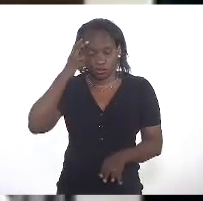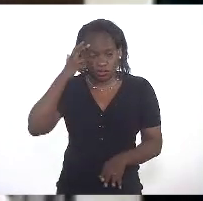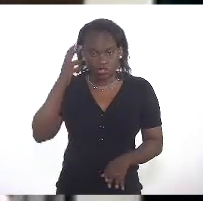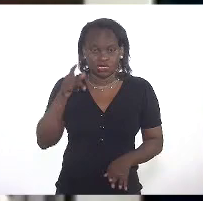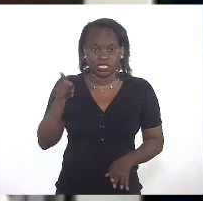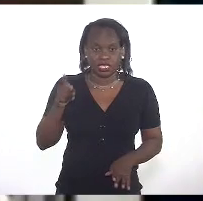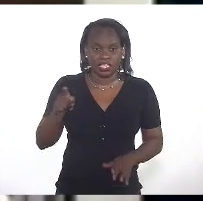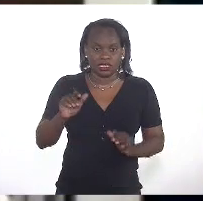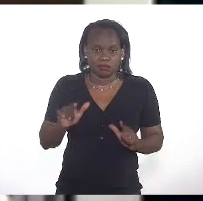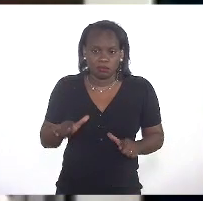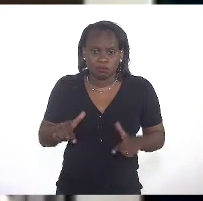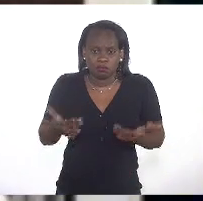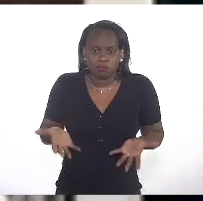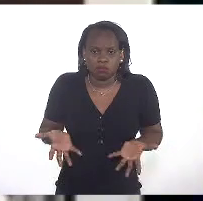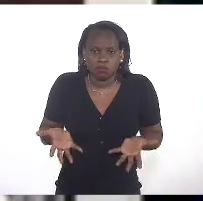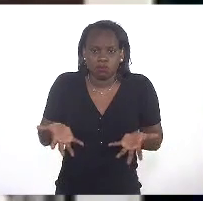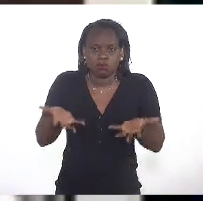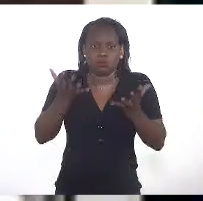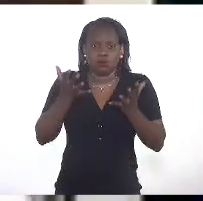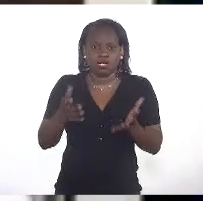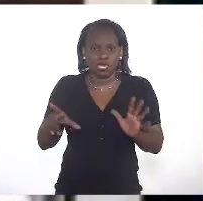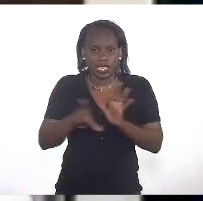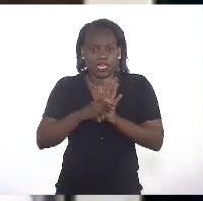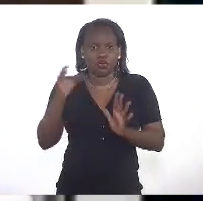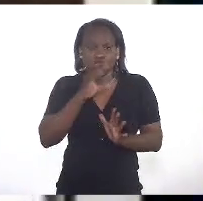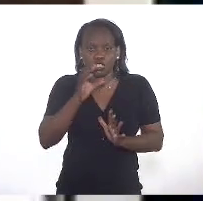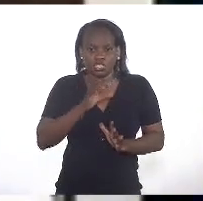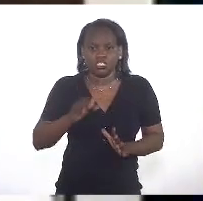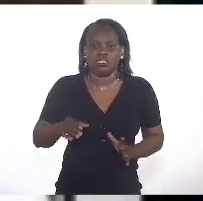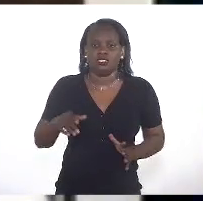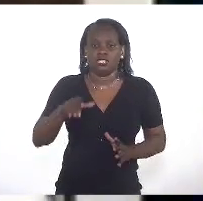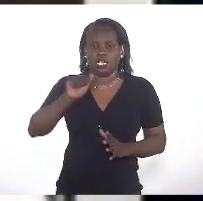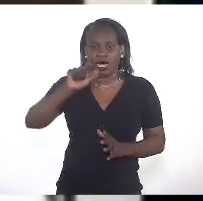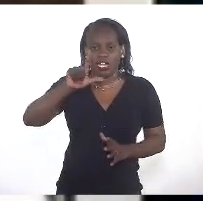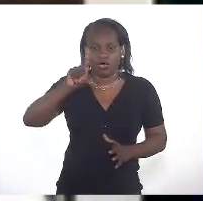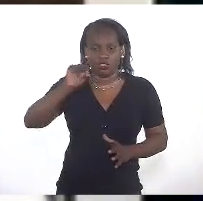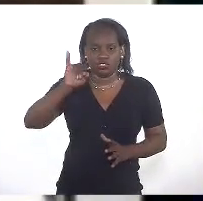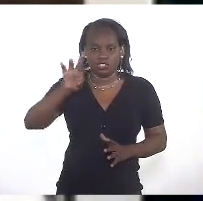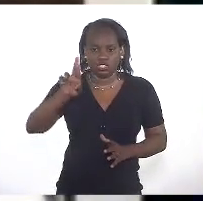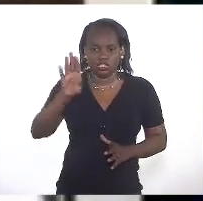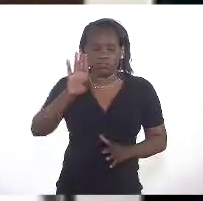ganharam impulso com a Lei Emergencial da Cultura Aldir Blanc,